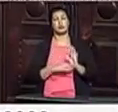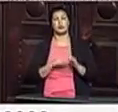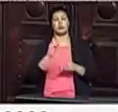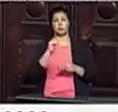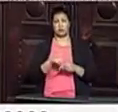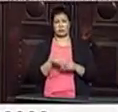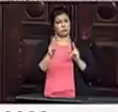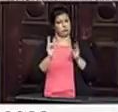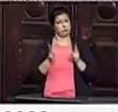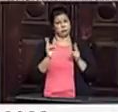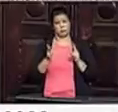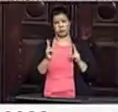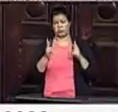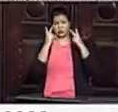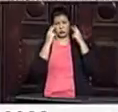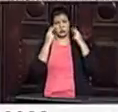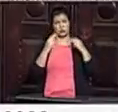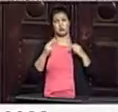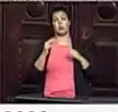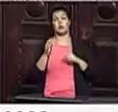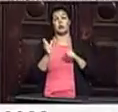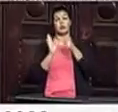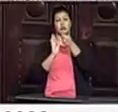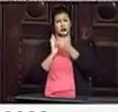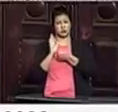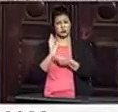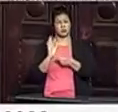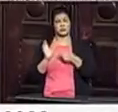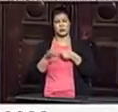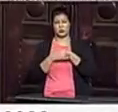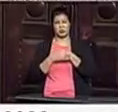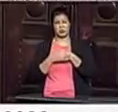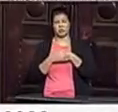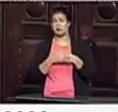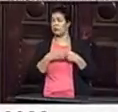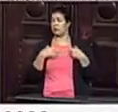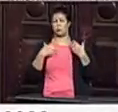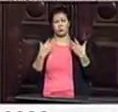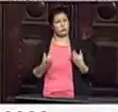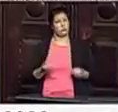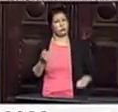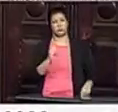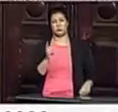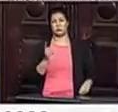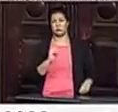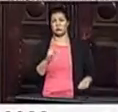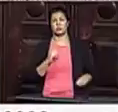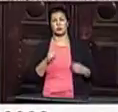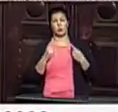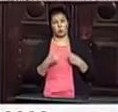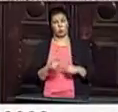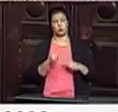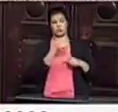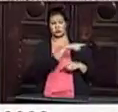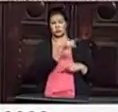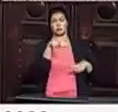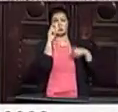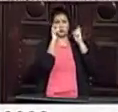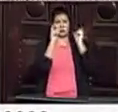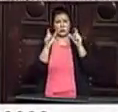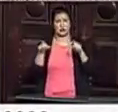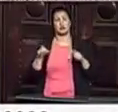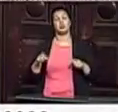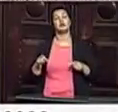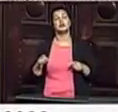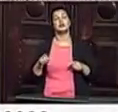eleições. Lista fechada nesse momento é absurdo, não comporta, vai contra o interesse da população. E eu acho que